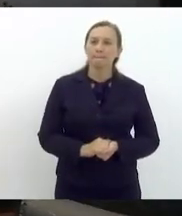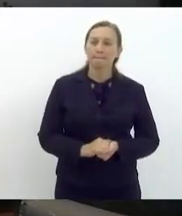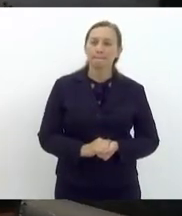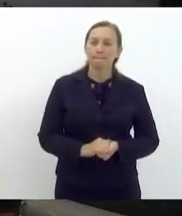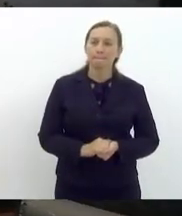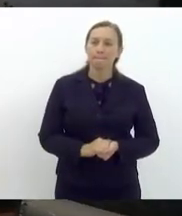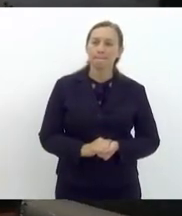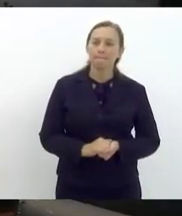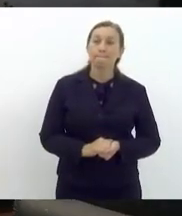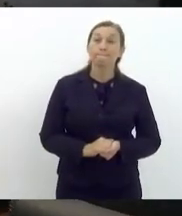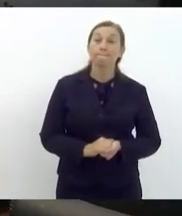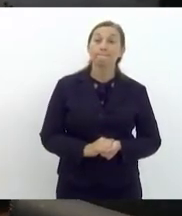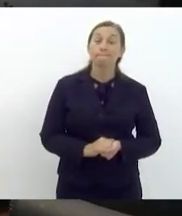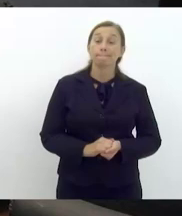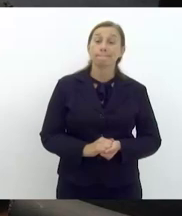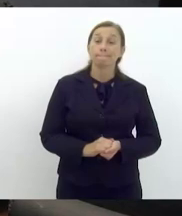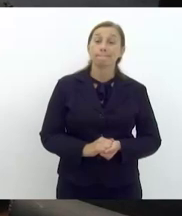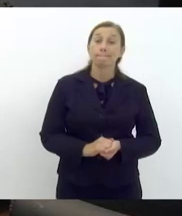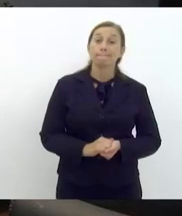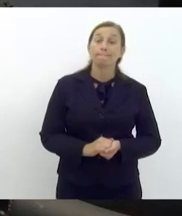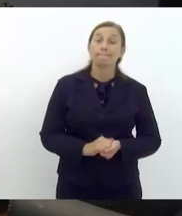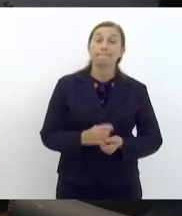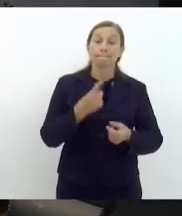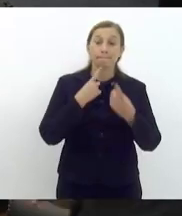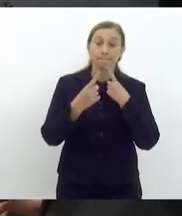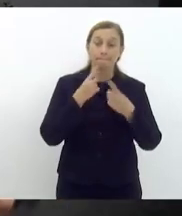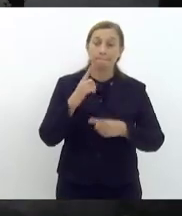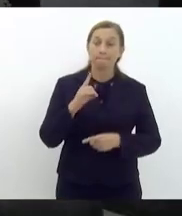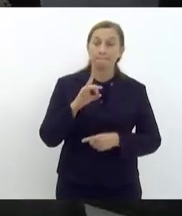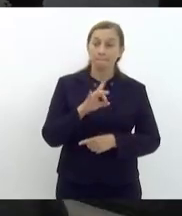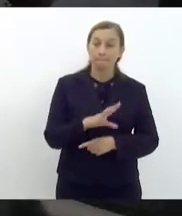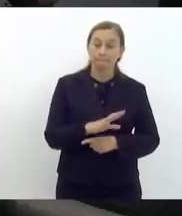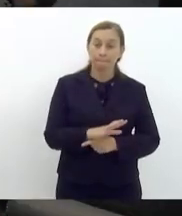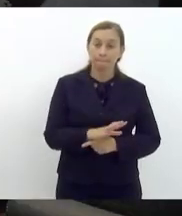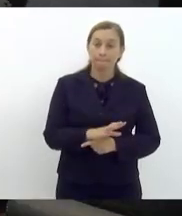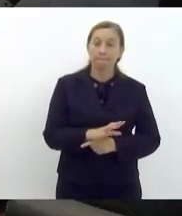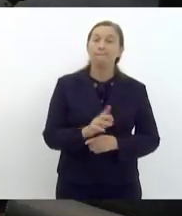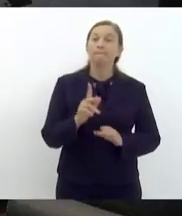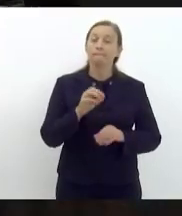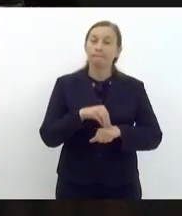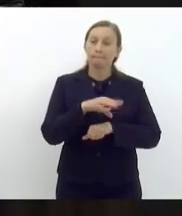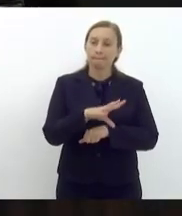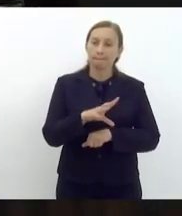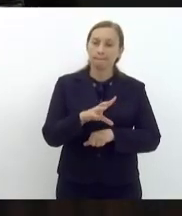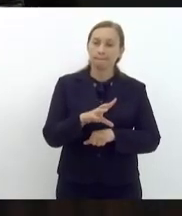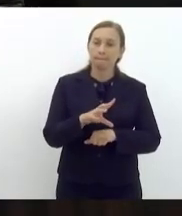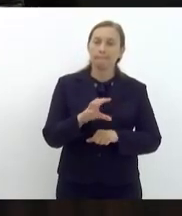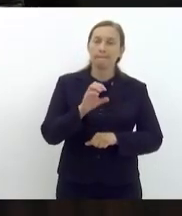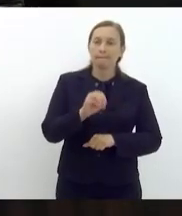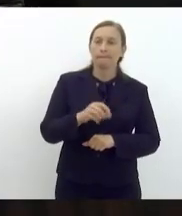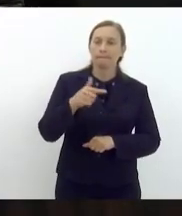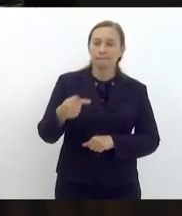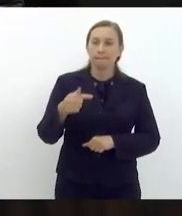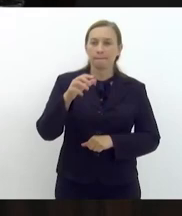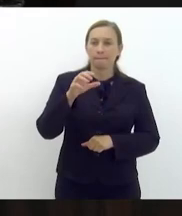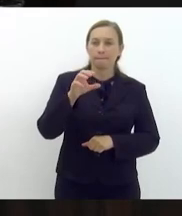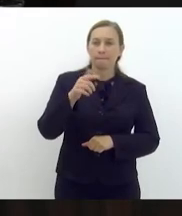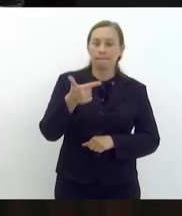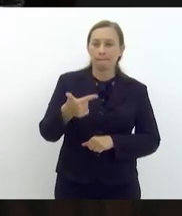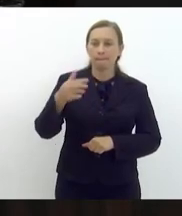Em votação, em discussão única. Indicação legislativa 07 de março de